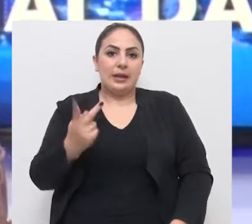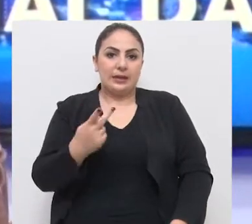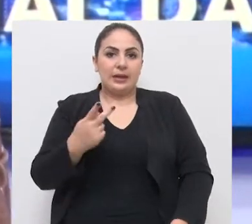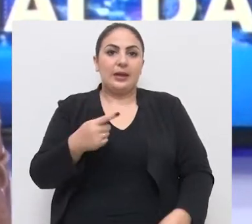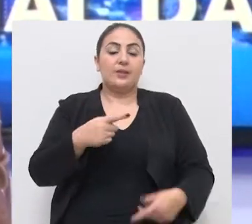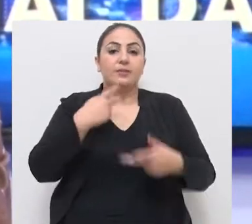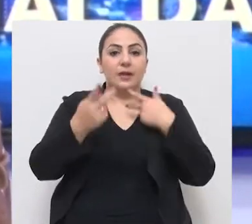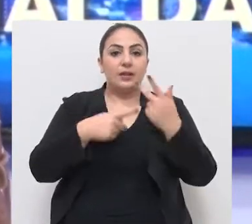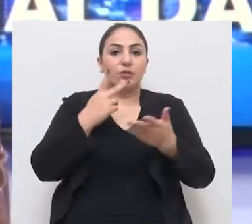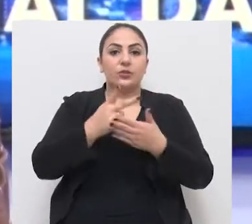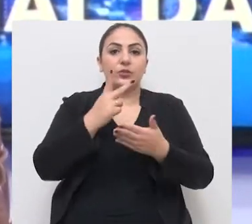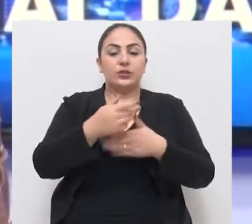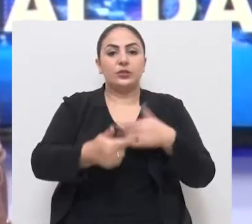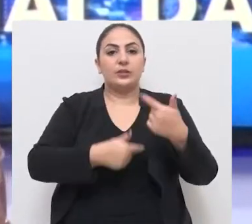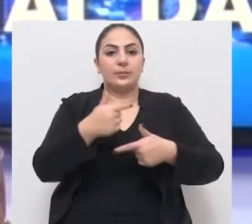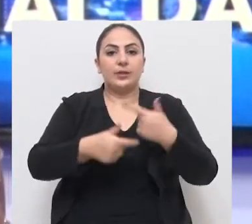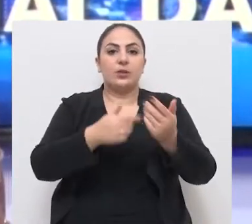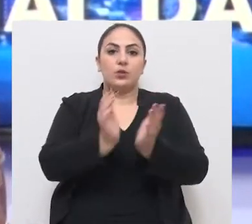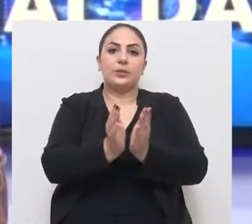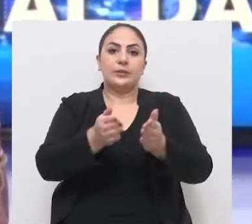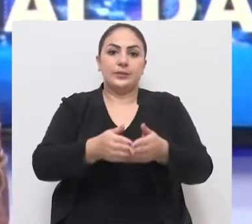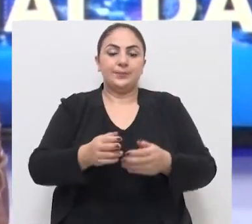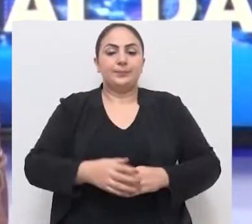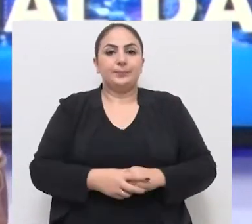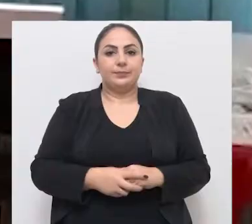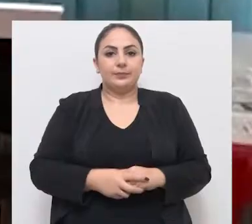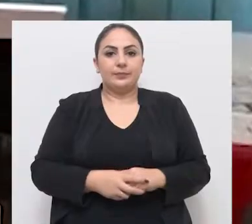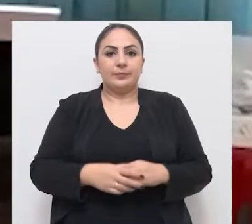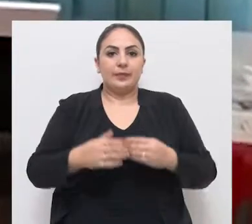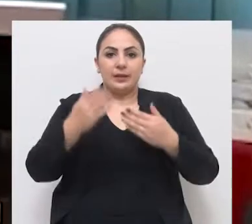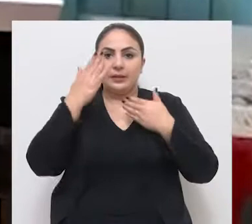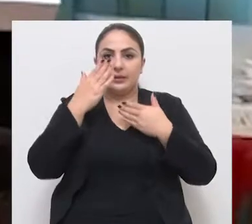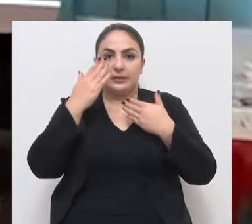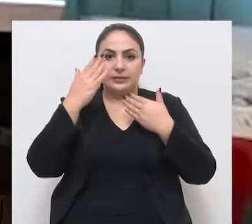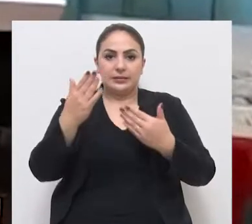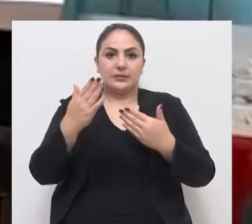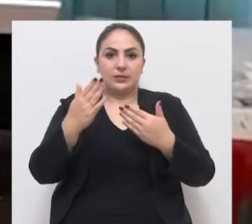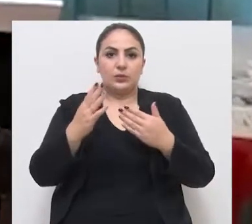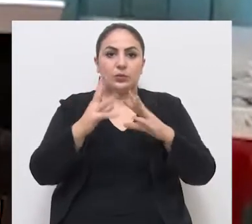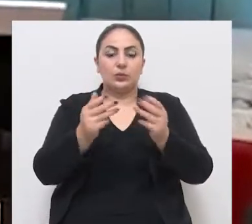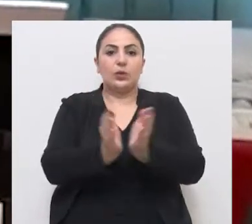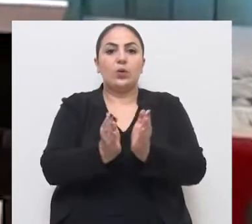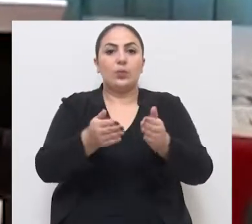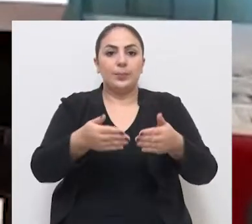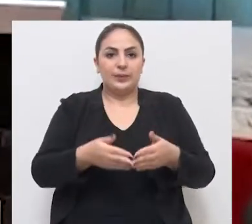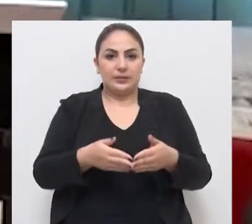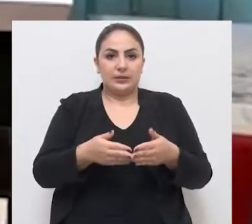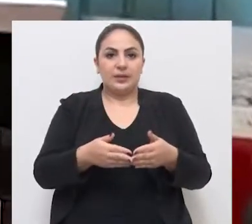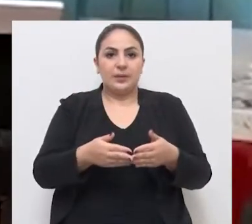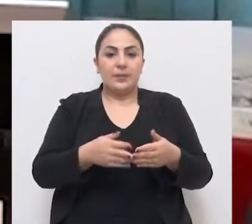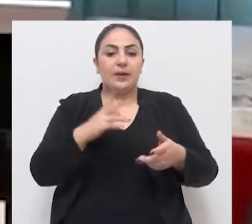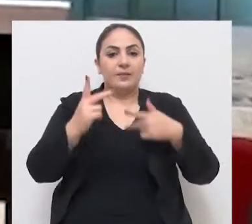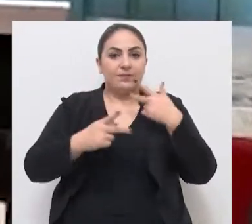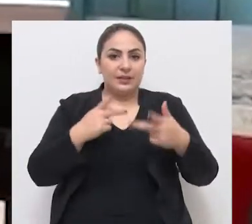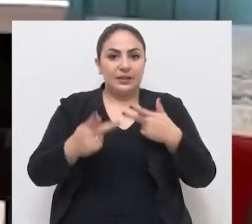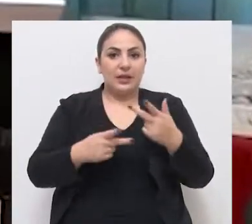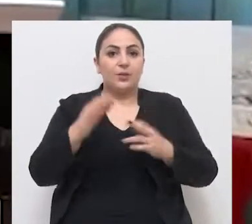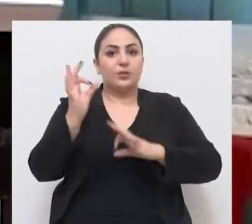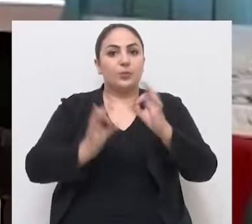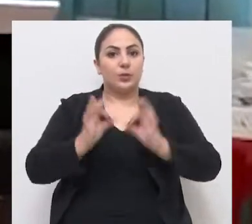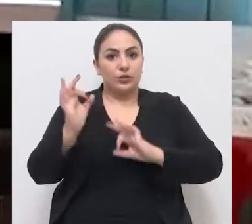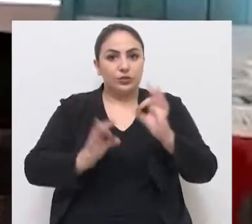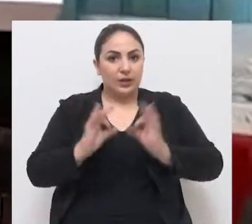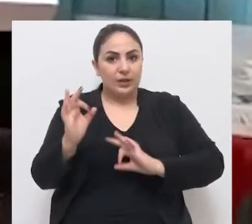CCDH comenta a continuidade do trabalho das comissões. Quero agradecer a minha comissão por despachar